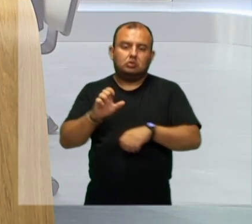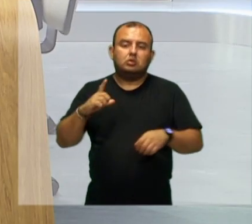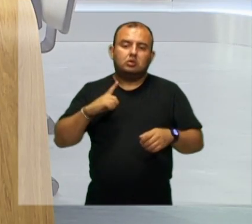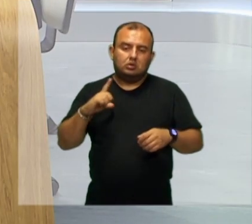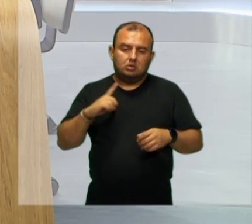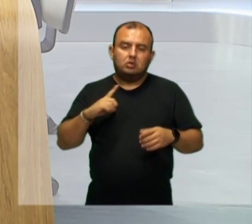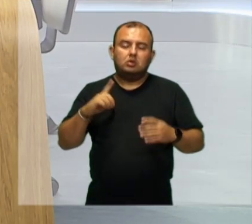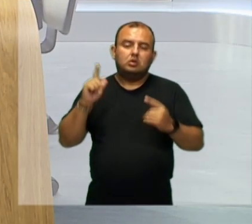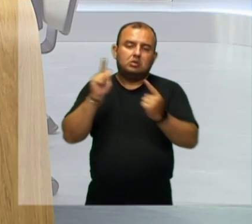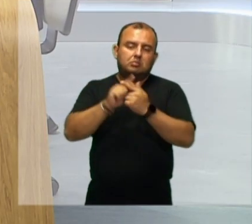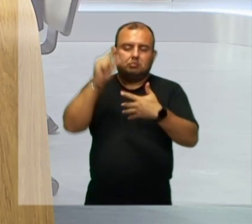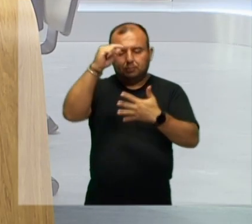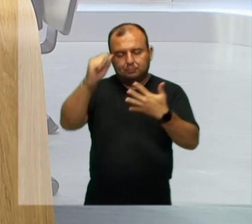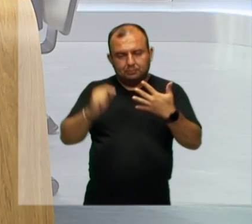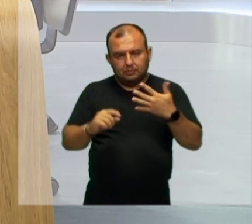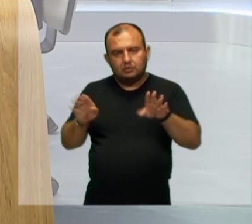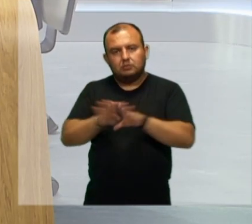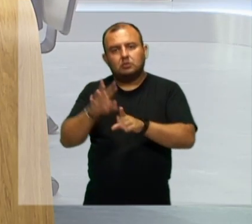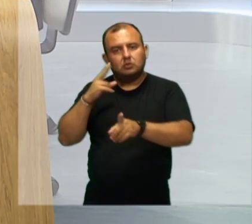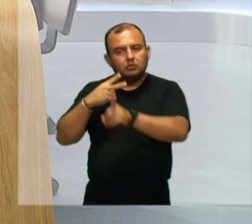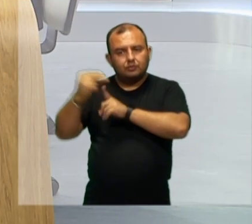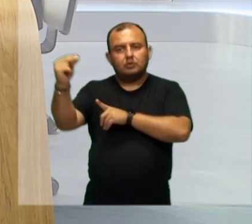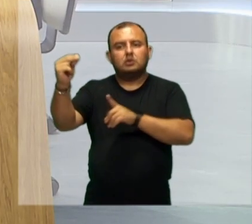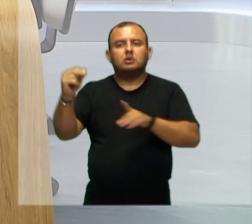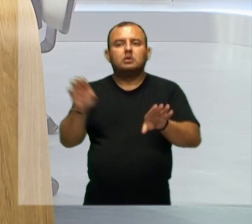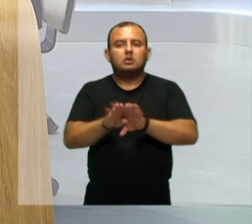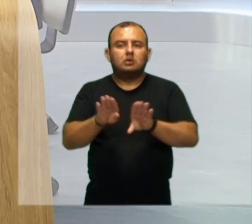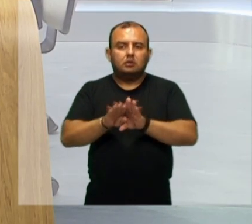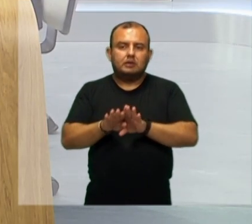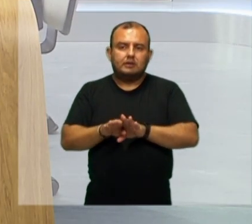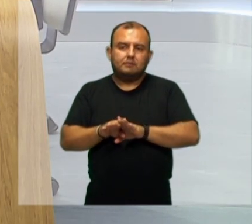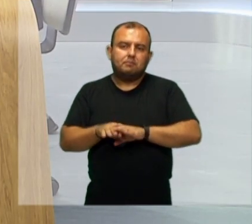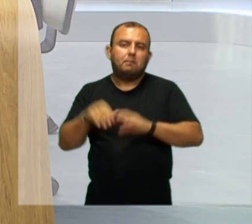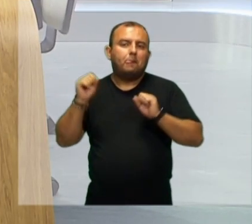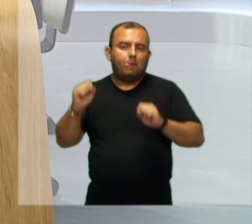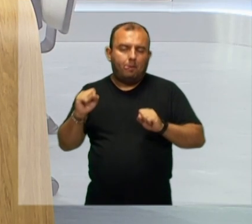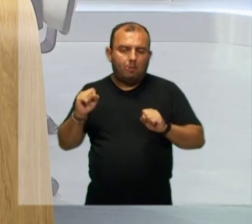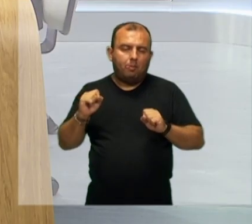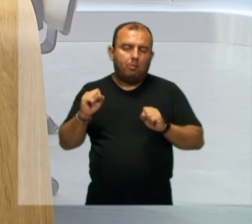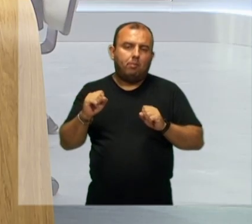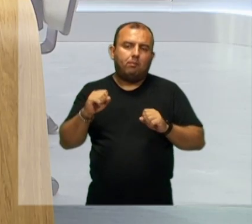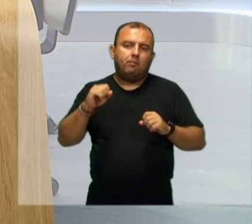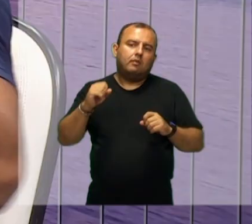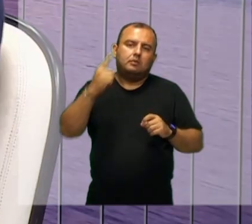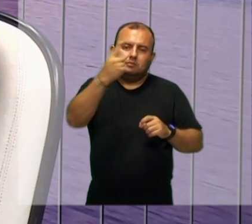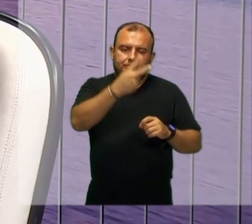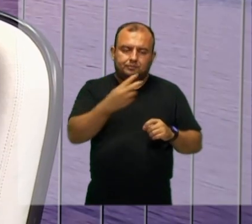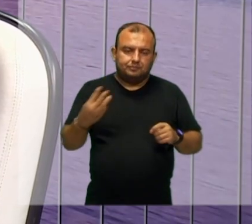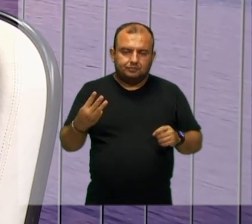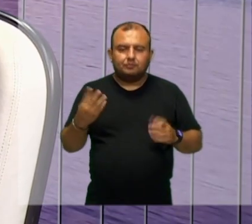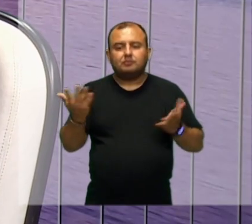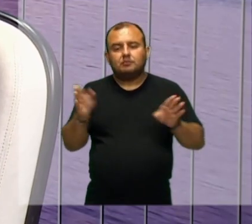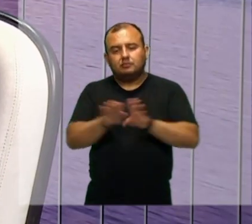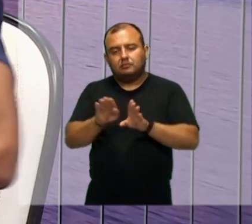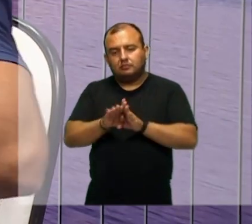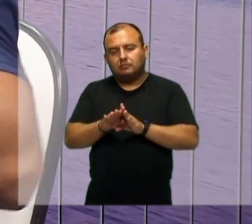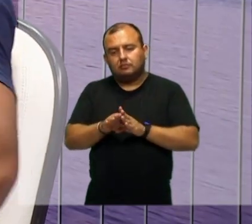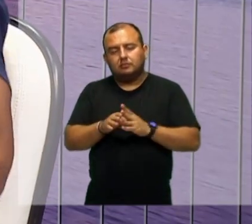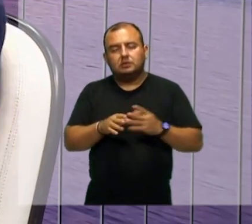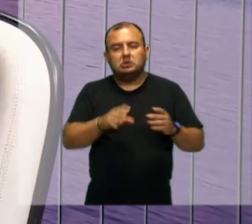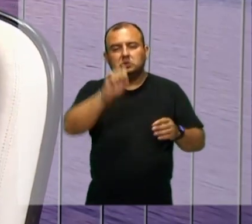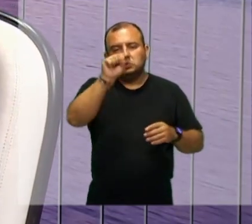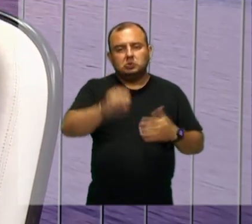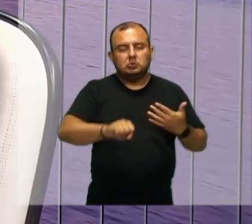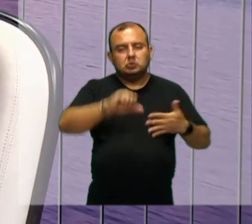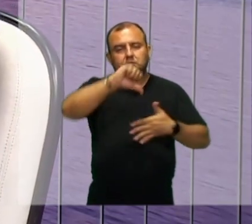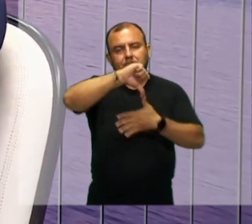que atender alguns critérios, tem que ser campeão brasileiro, ou pódio brasileiro, vamos dizer assim, tem que ter ido bem no sul-americano, tem que